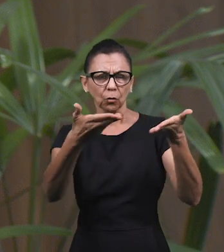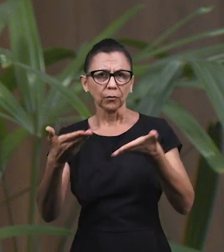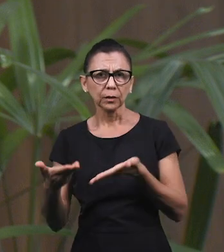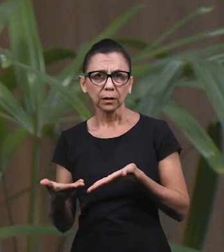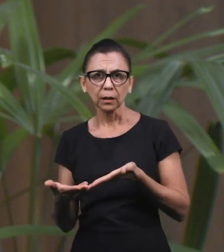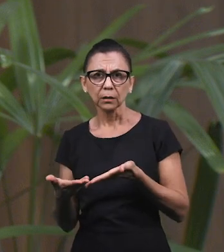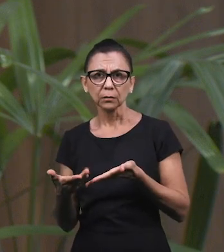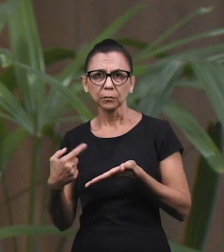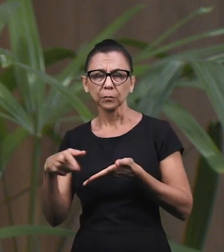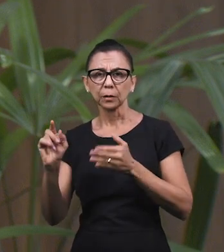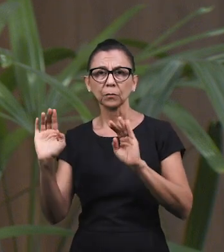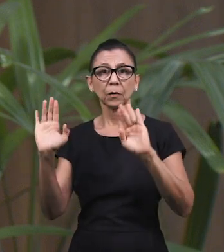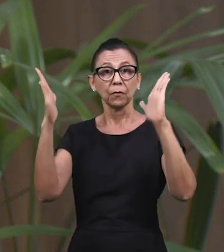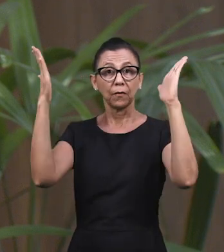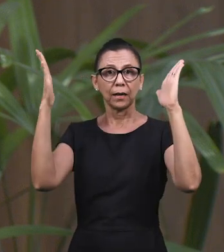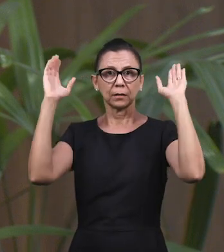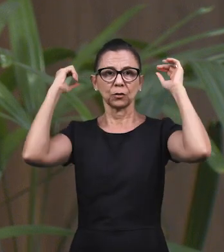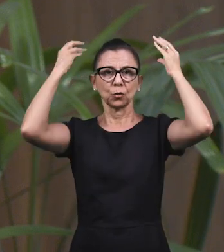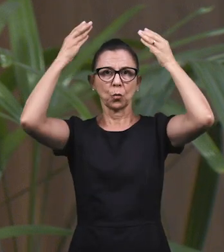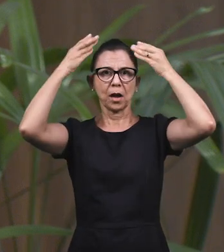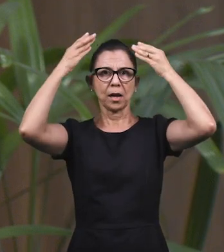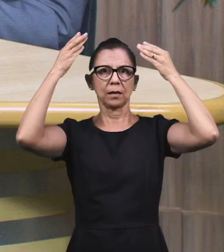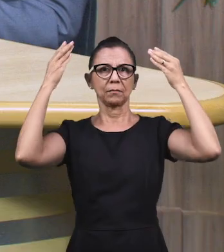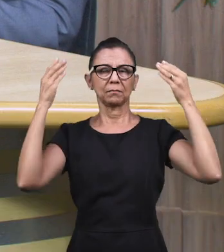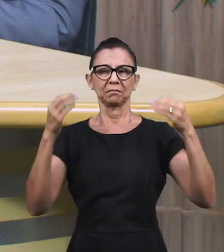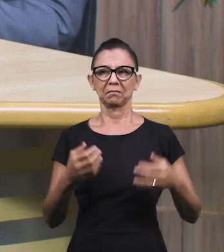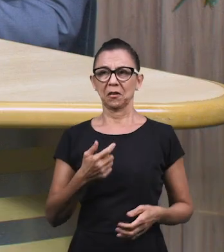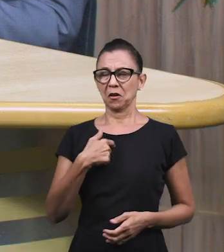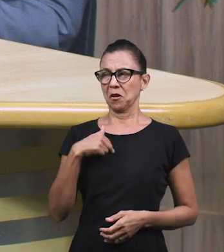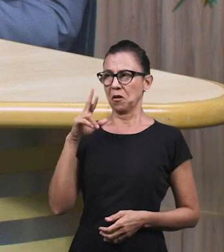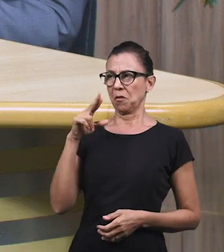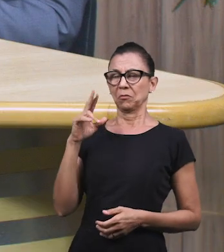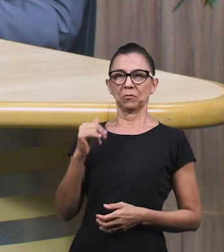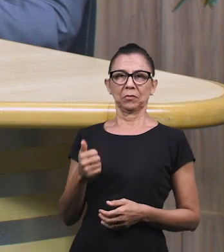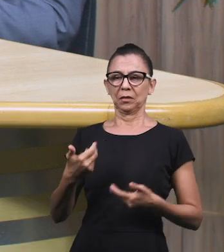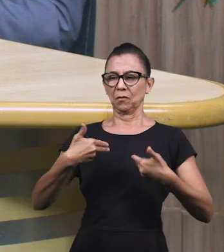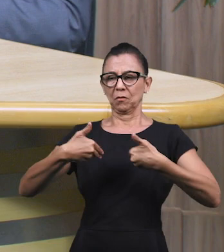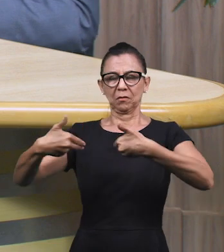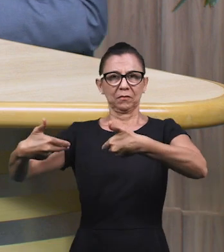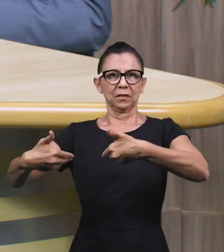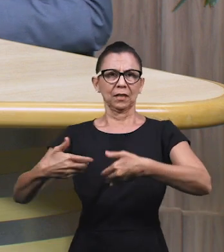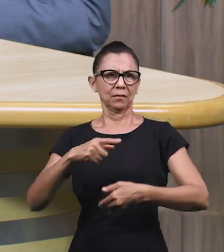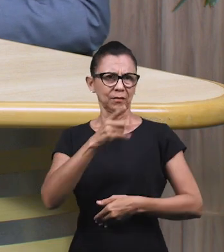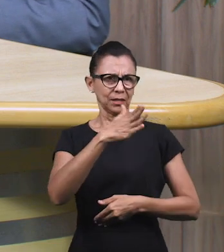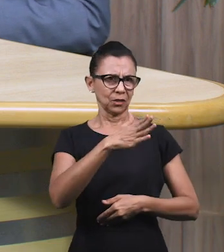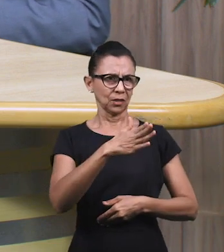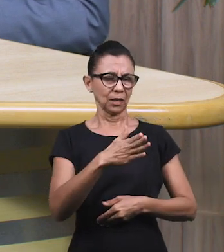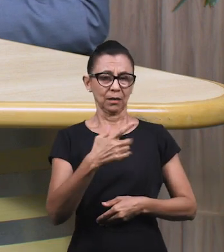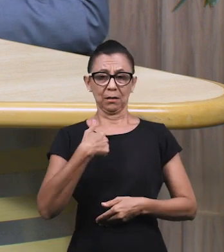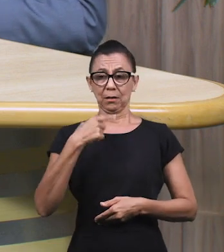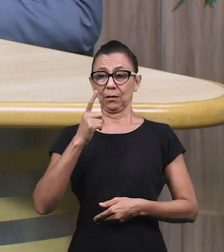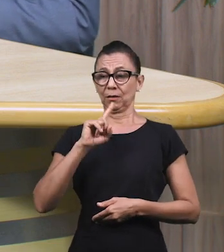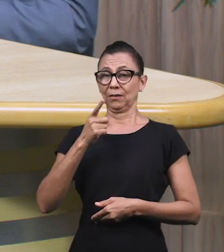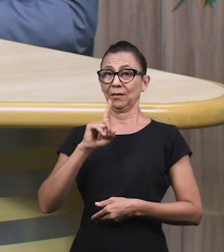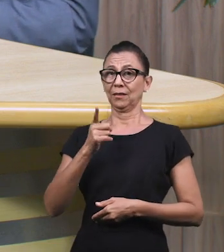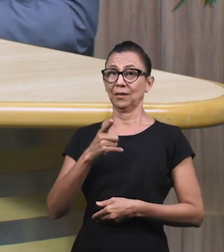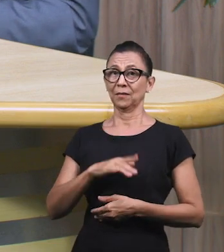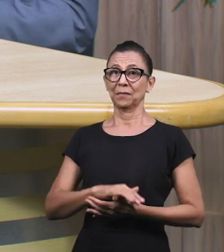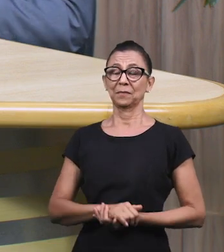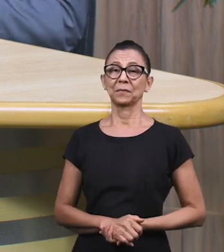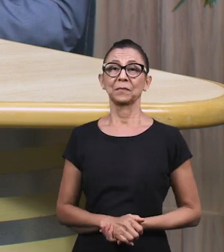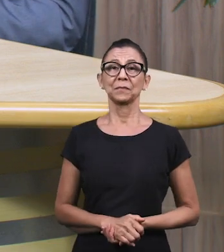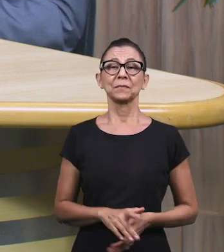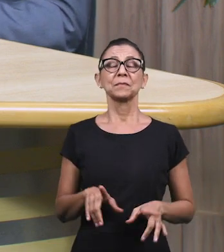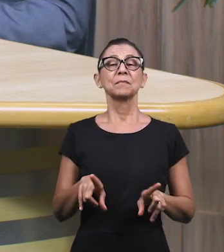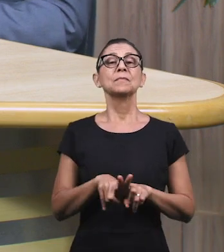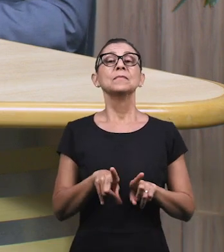convidado uma vez para uma festa da realeza? Eu nunca fui. Nem eu. Entendeu? Nunca fui, mas deve ser um negócio convidado para a festa